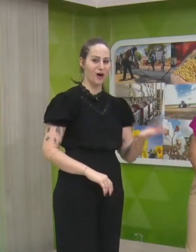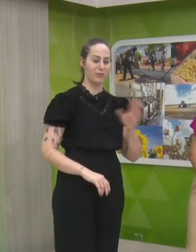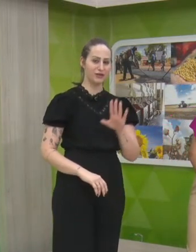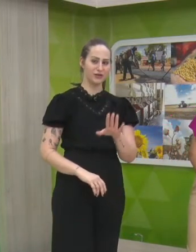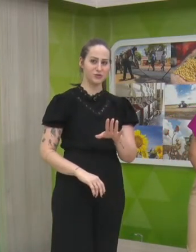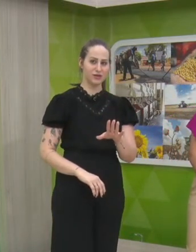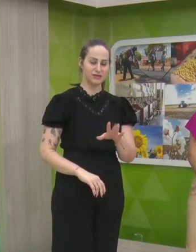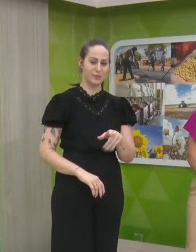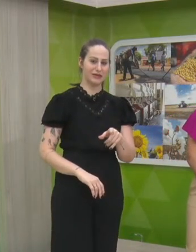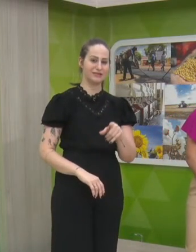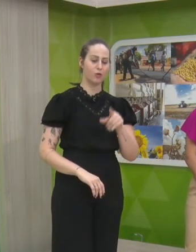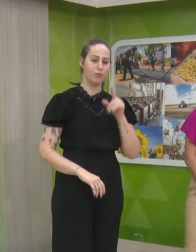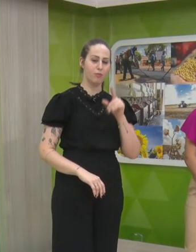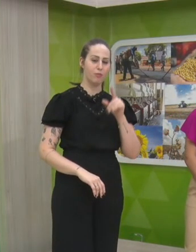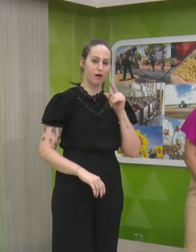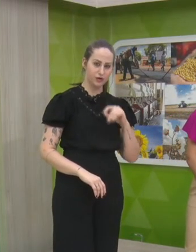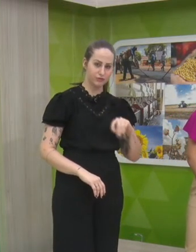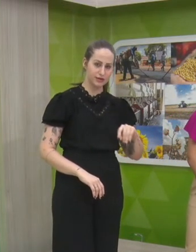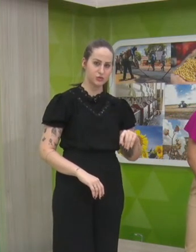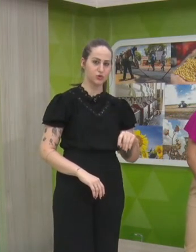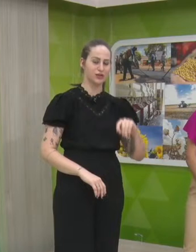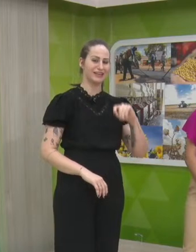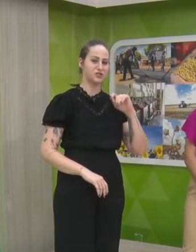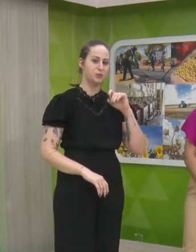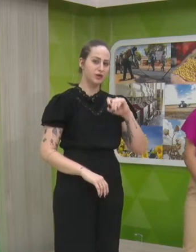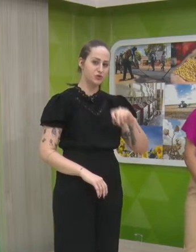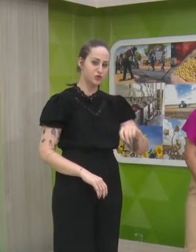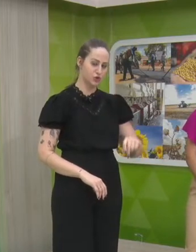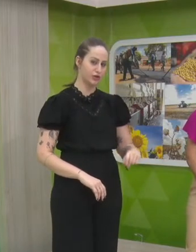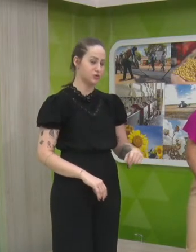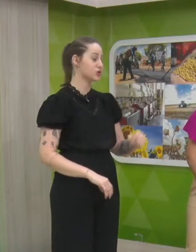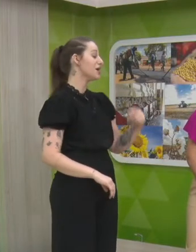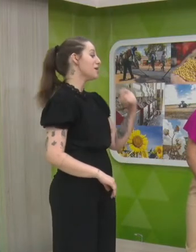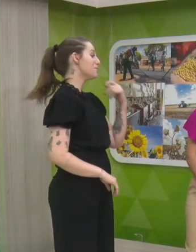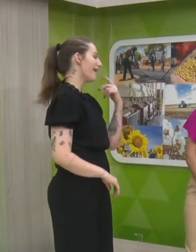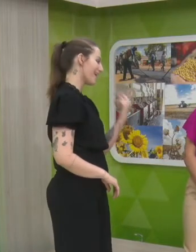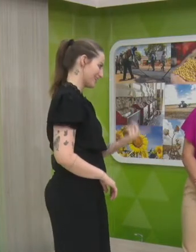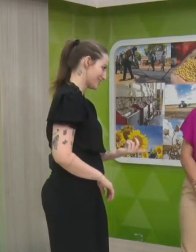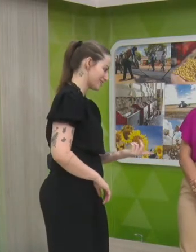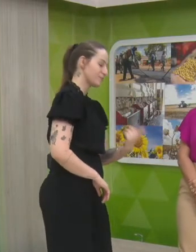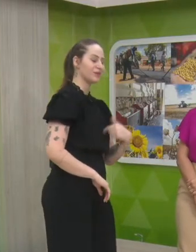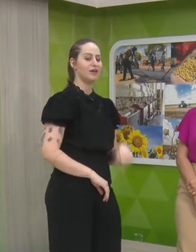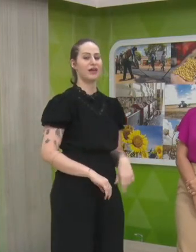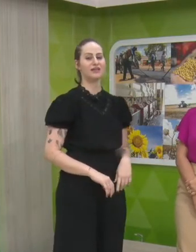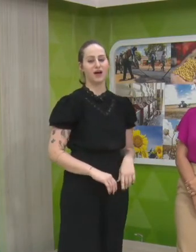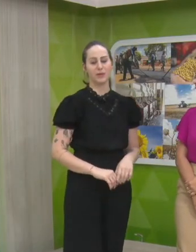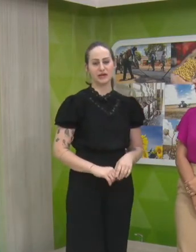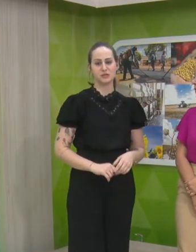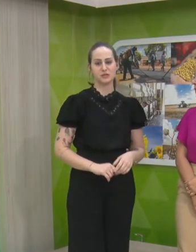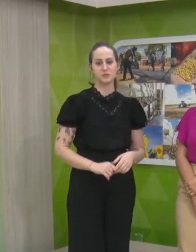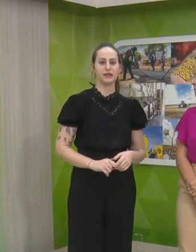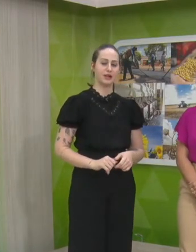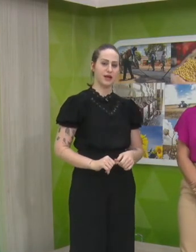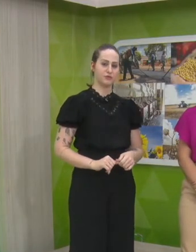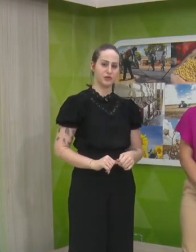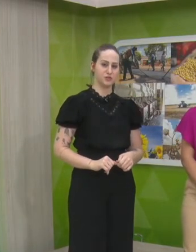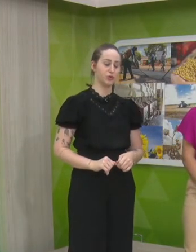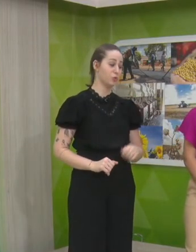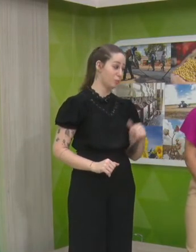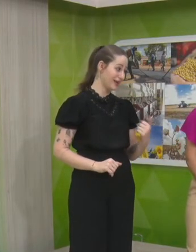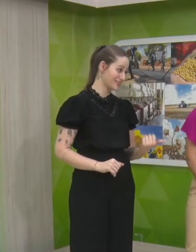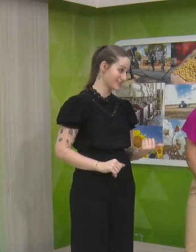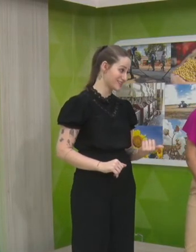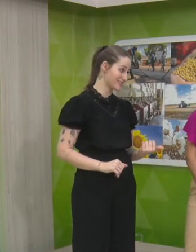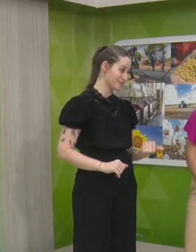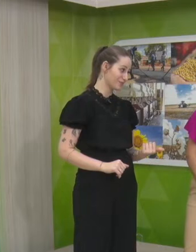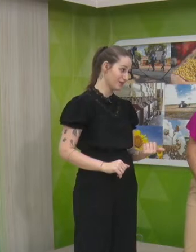Edilene, ó, pelo nosso WhatsApp, então, um balde de frango delicioso lá da Di Prandini Sorriso. Mas, quem tava participando lá pela live do Facebook